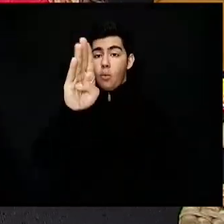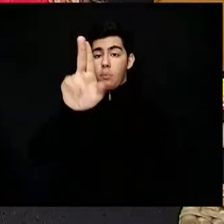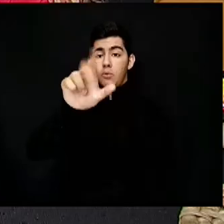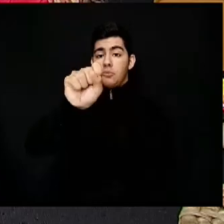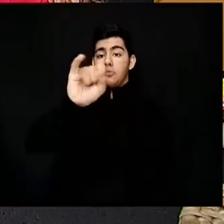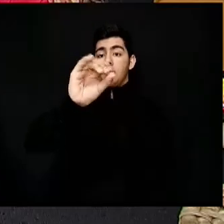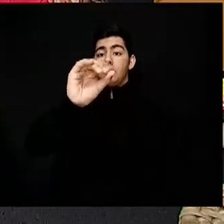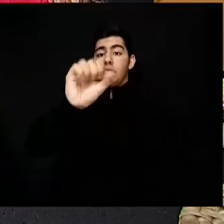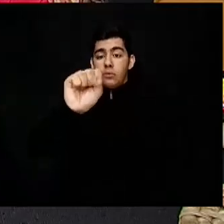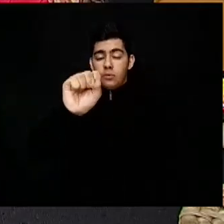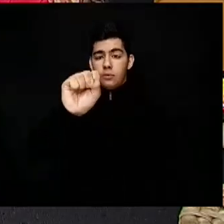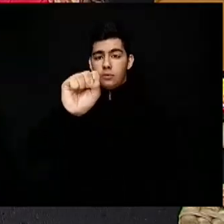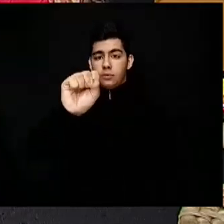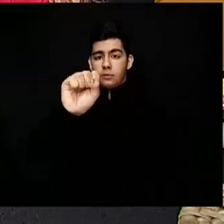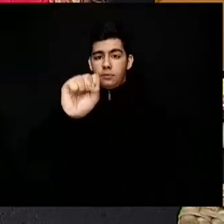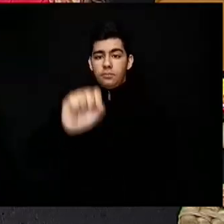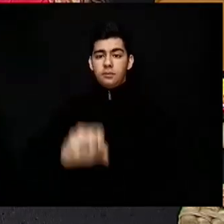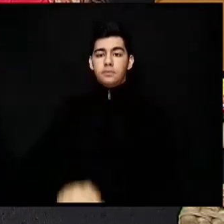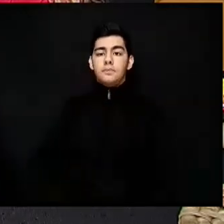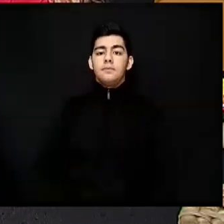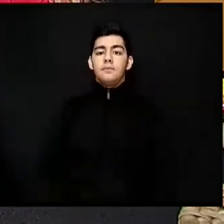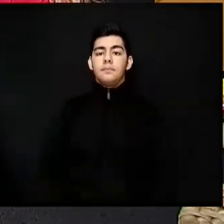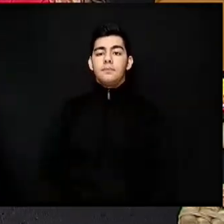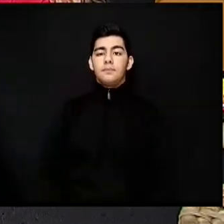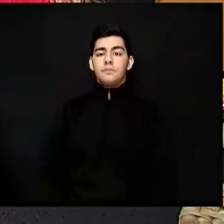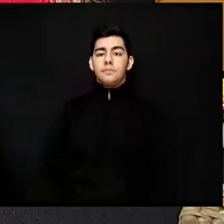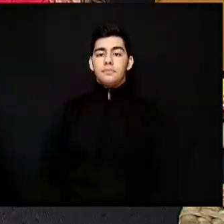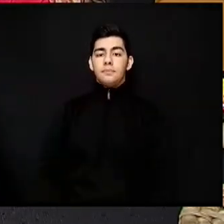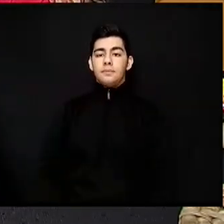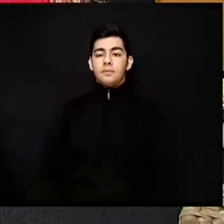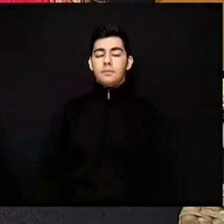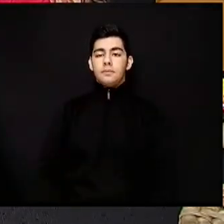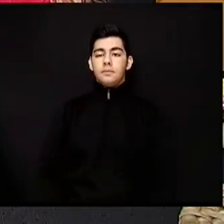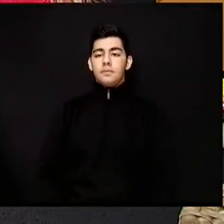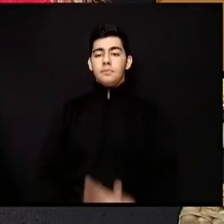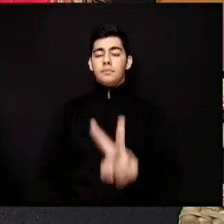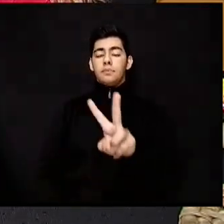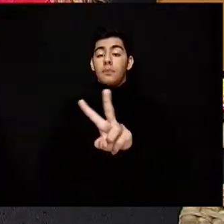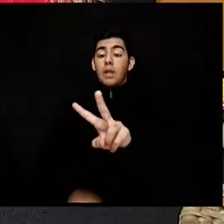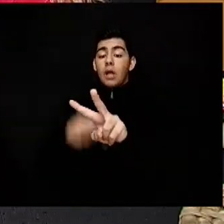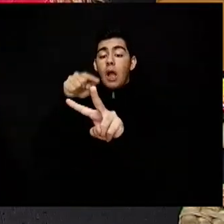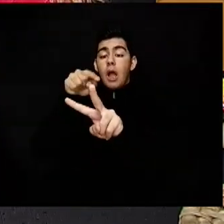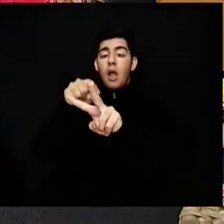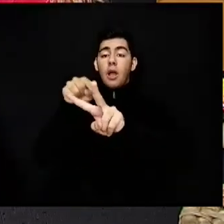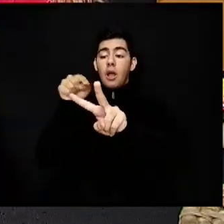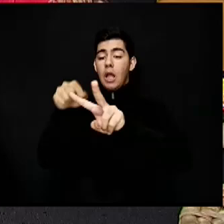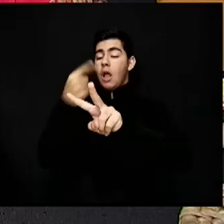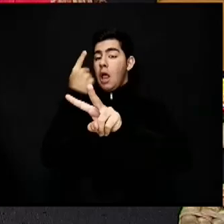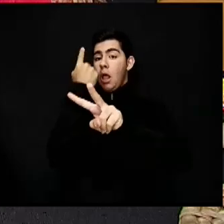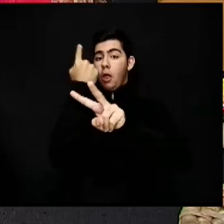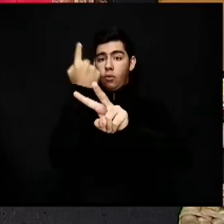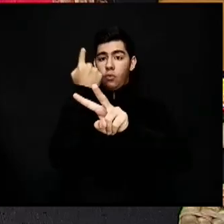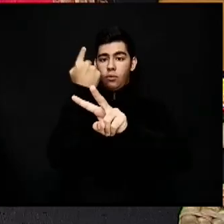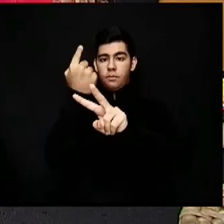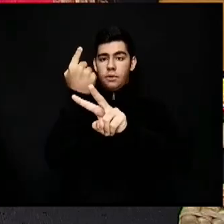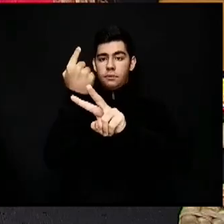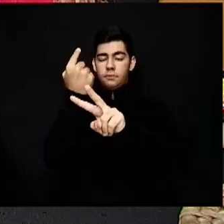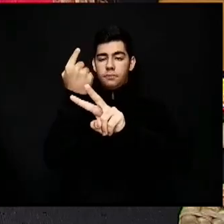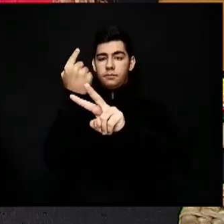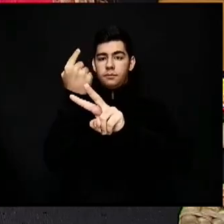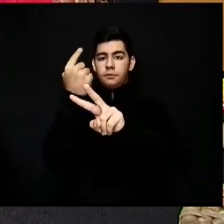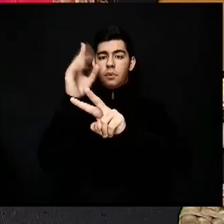aberto, uma alça, eu vou passar aqui entrando por